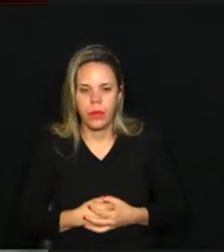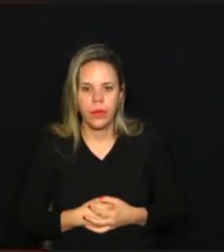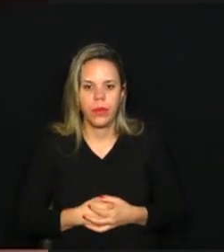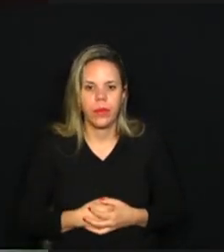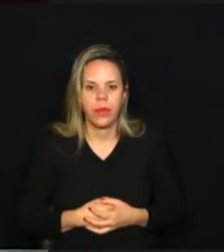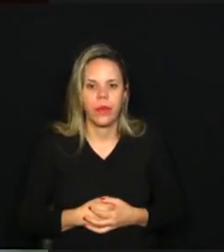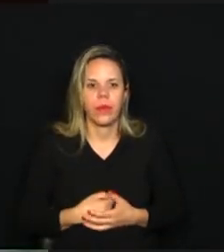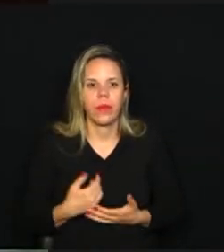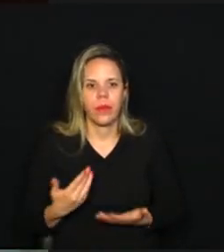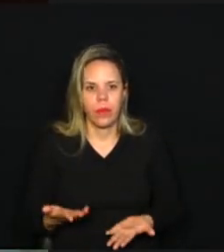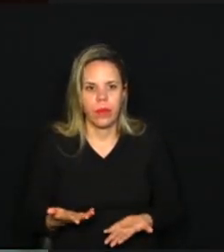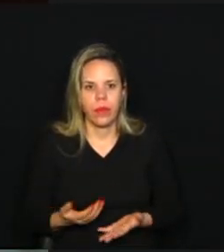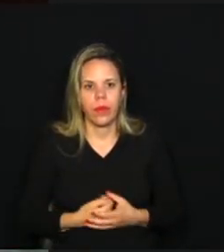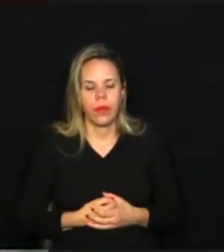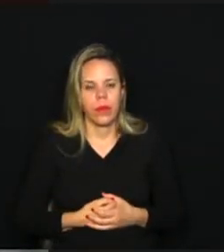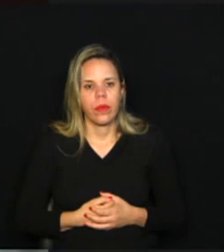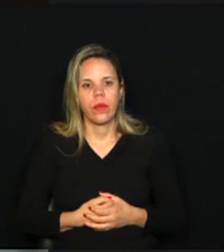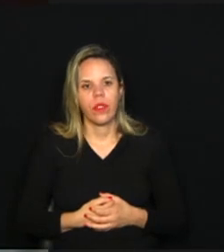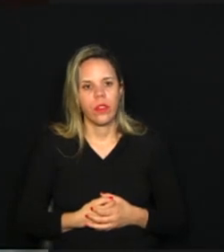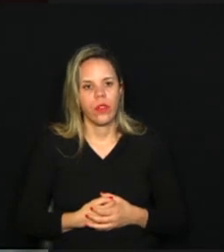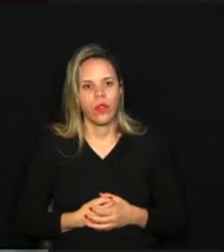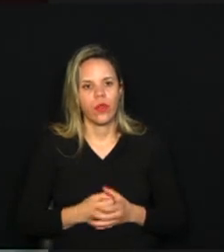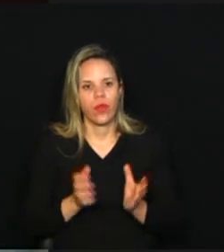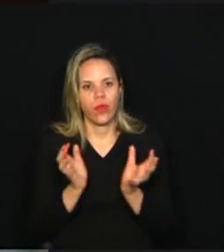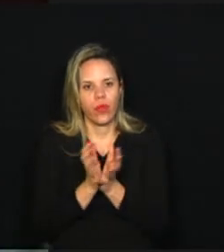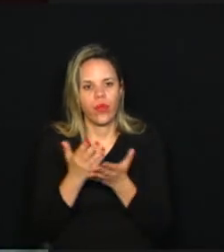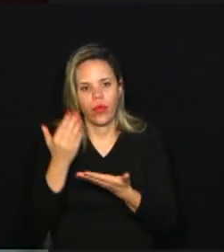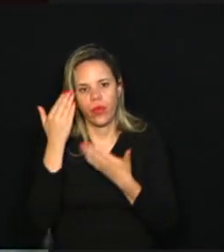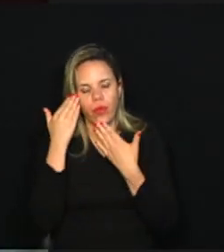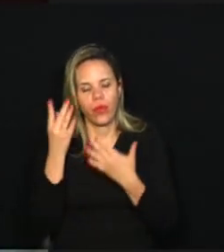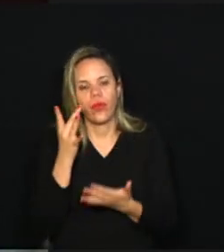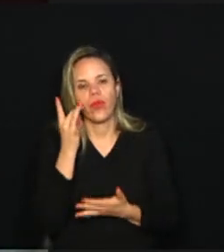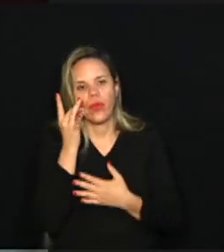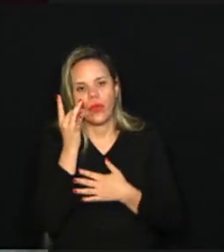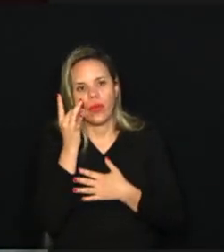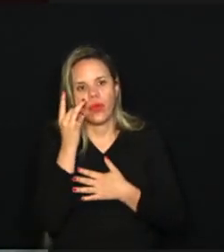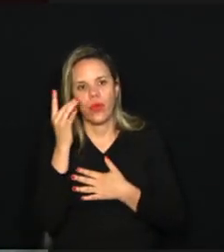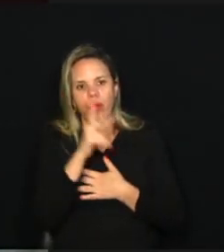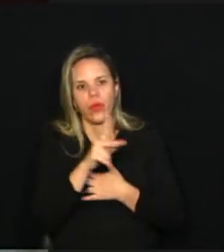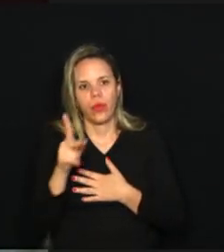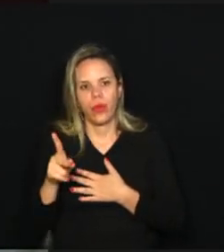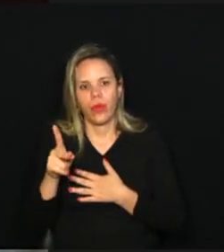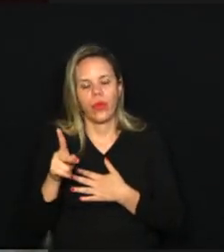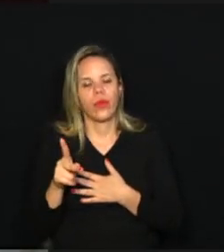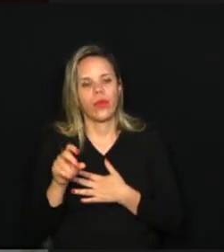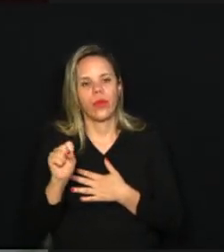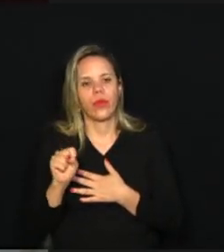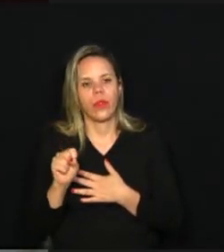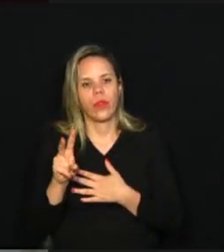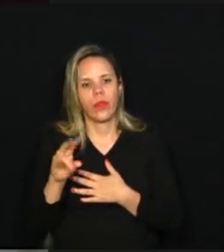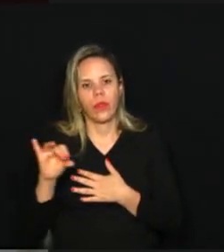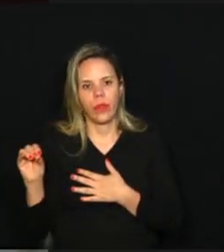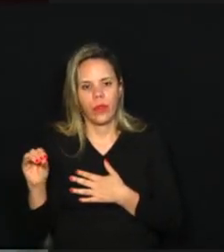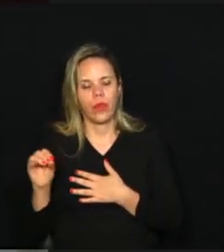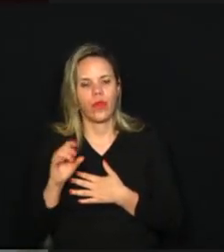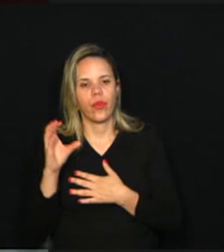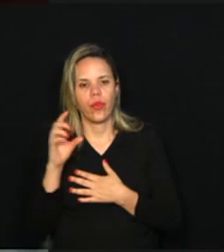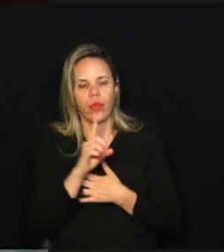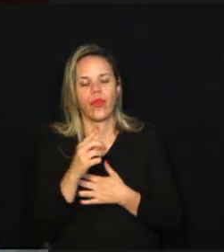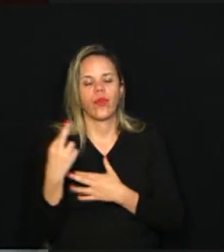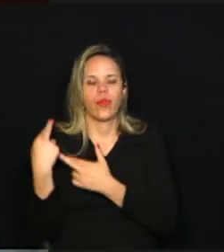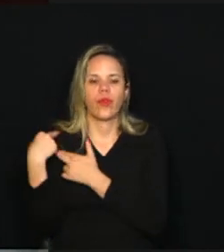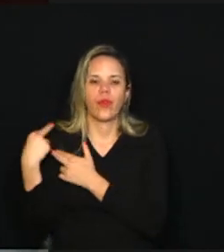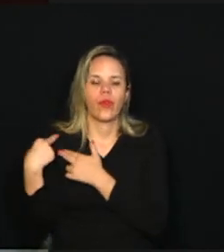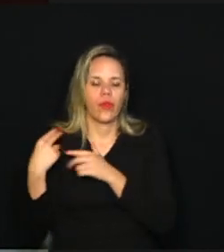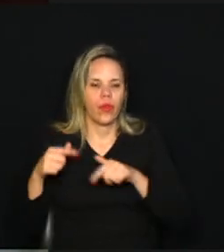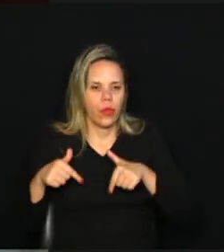partir disso, a força-tarefa aí que tem, aí eu agradeço a presença, que é o professor Sávio, que é o coordenador da força-tarefa, está aí presente,